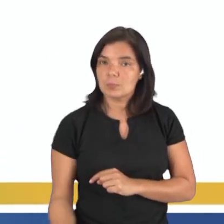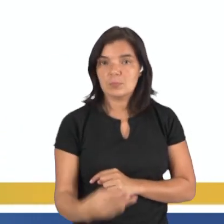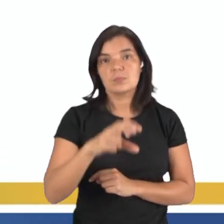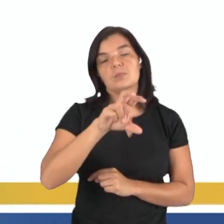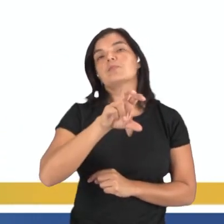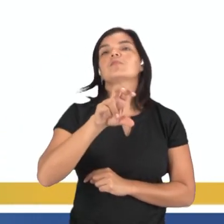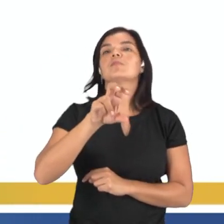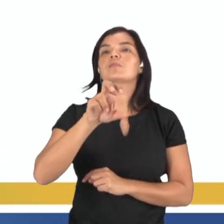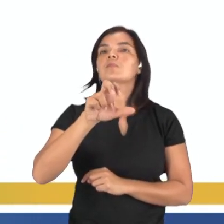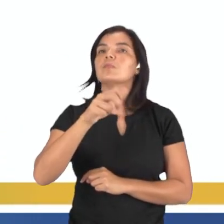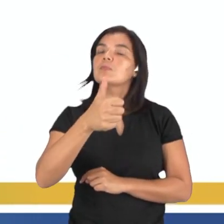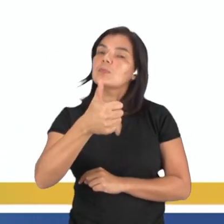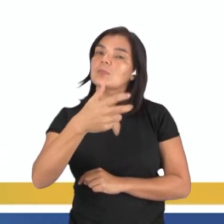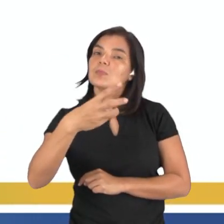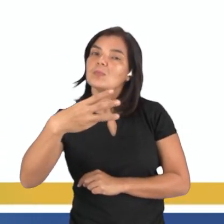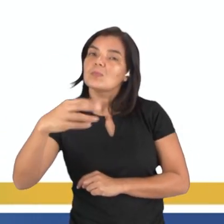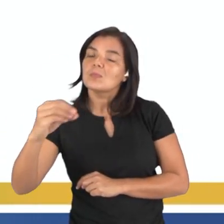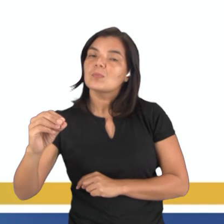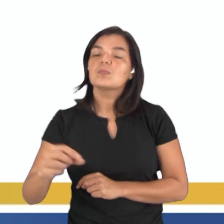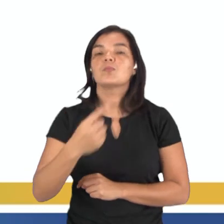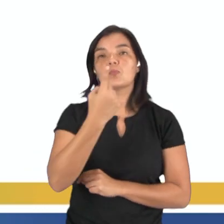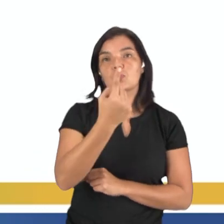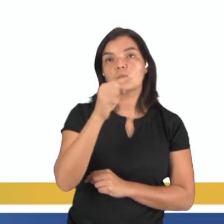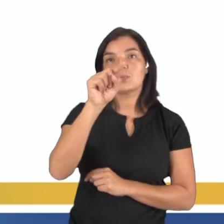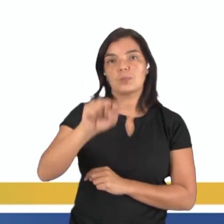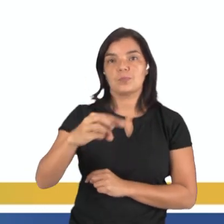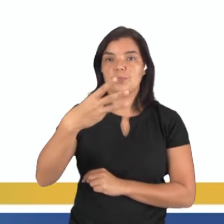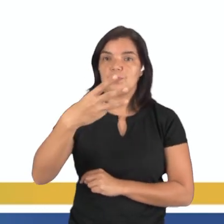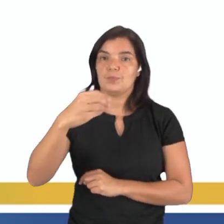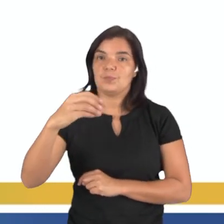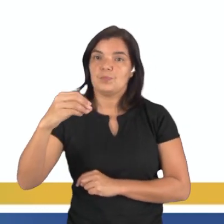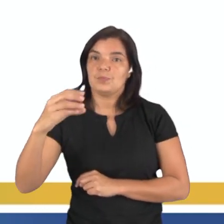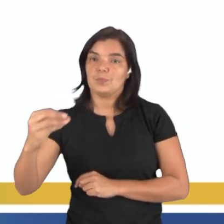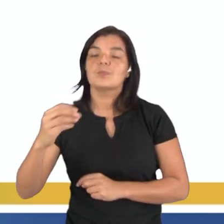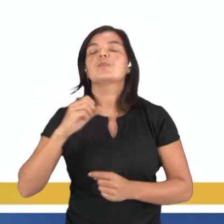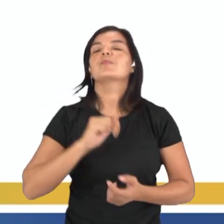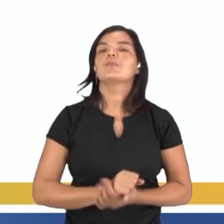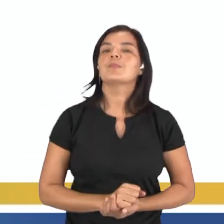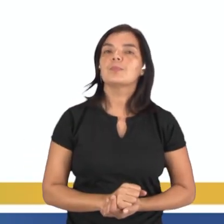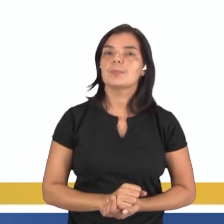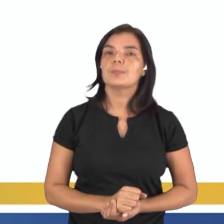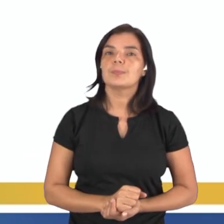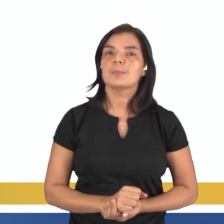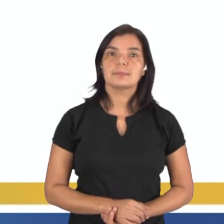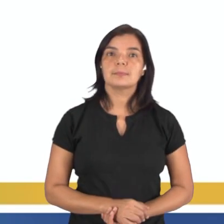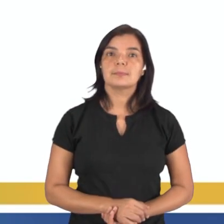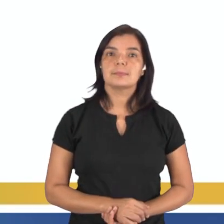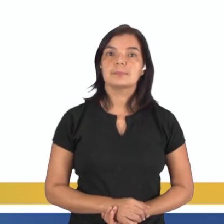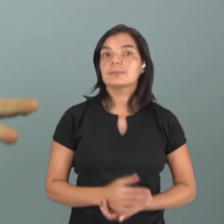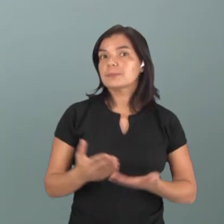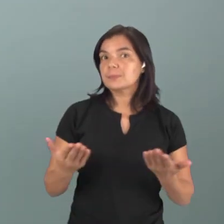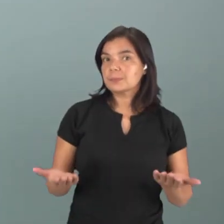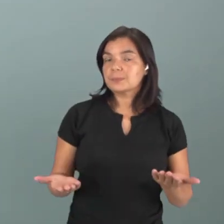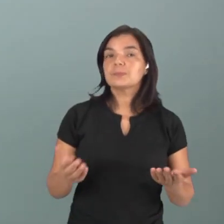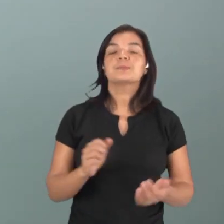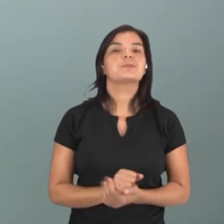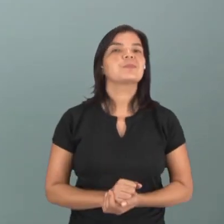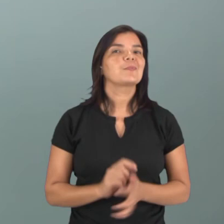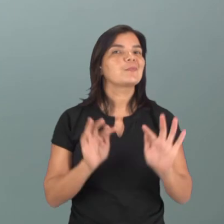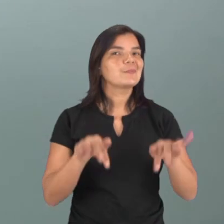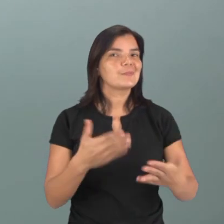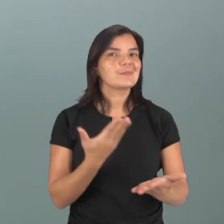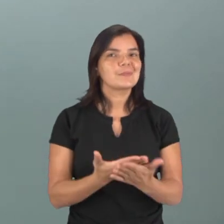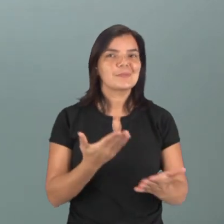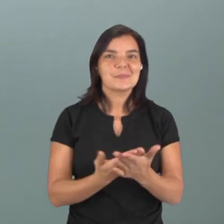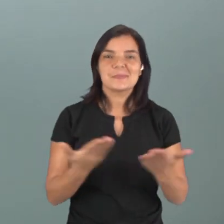centímetros é igual a uma escala de 1 para 300.000. Com isso, a gente termina a